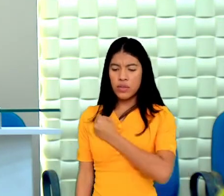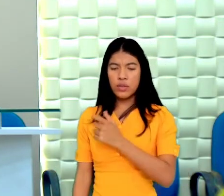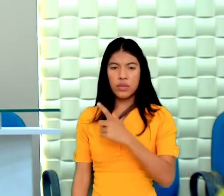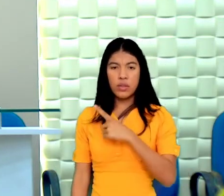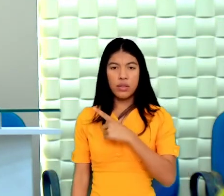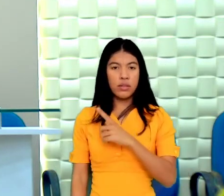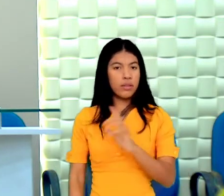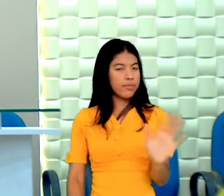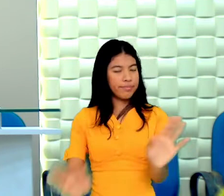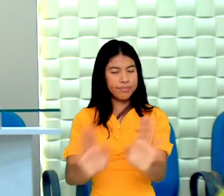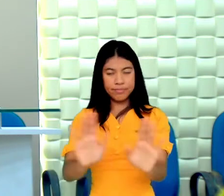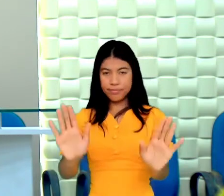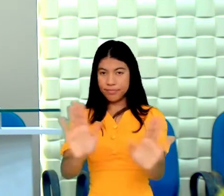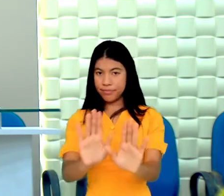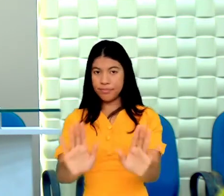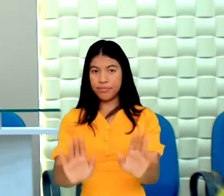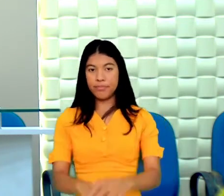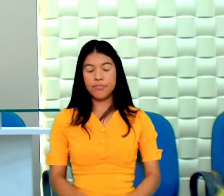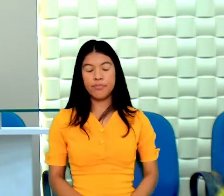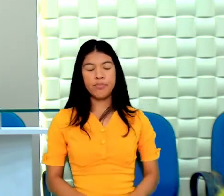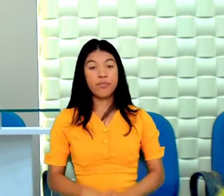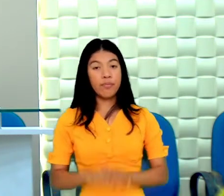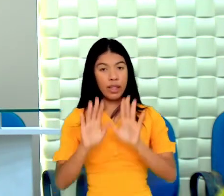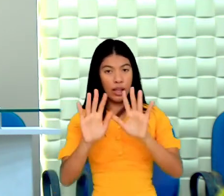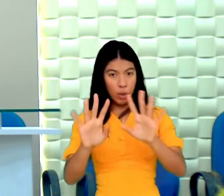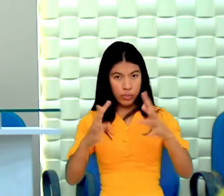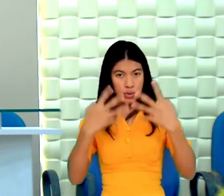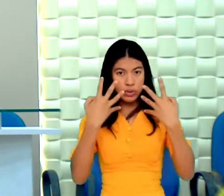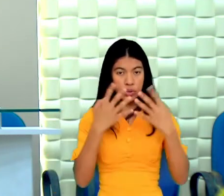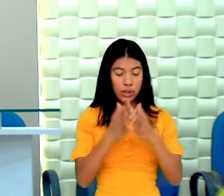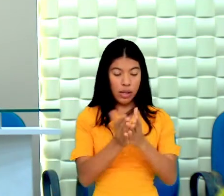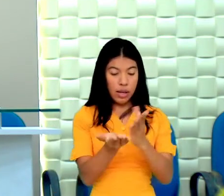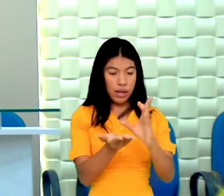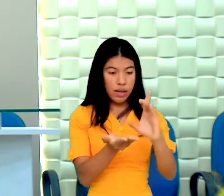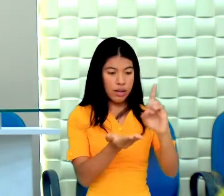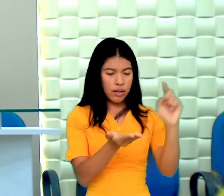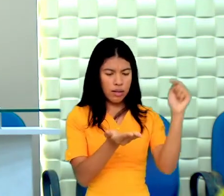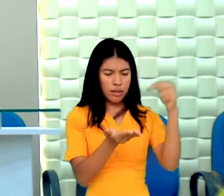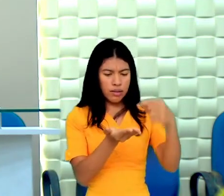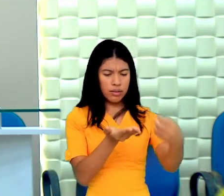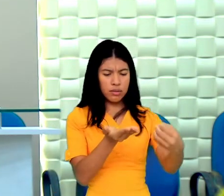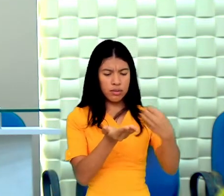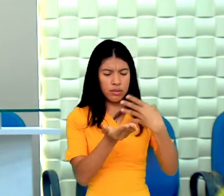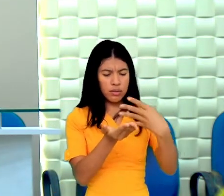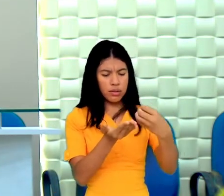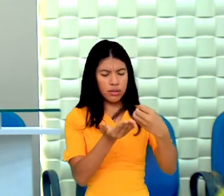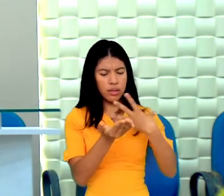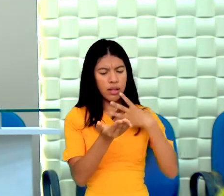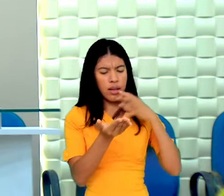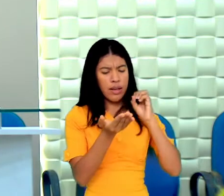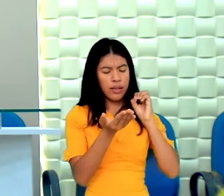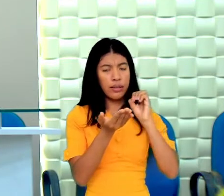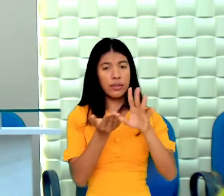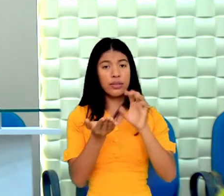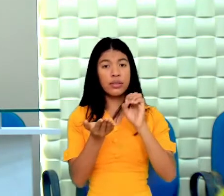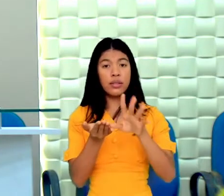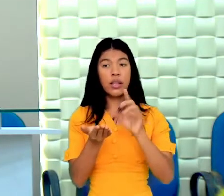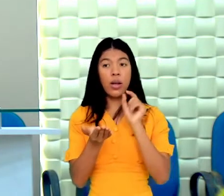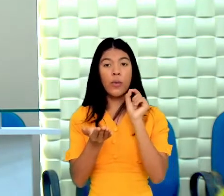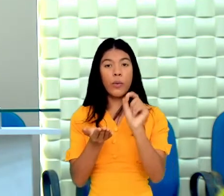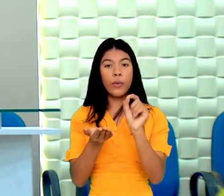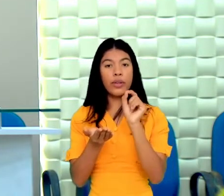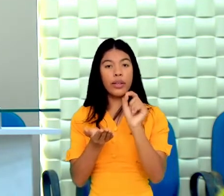A palavra de Deus, ela vai nos ensinar que a outra necessidade,